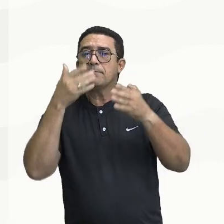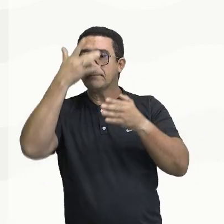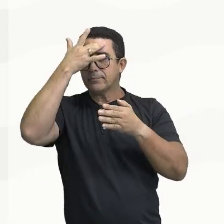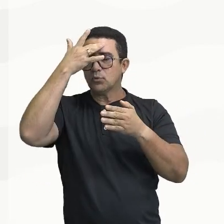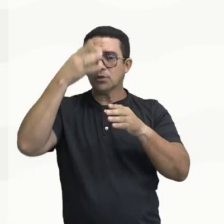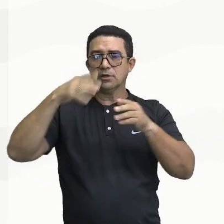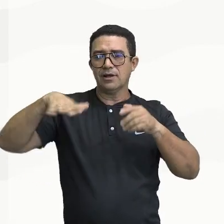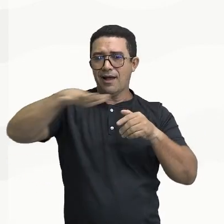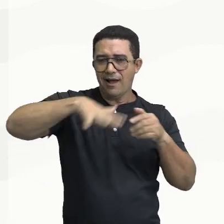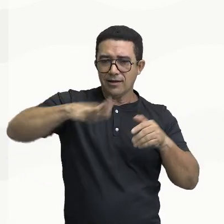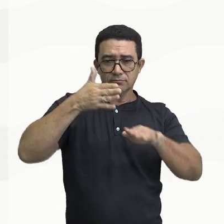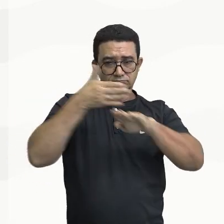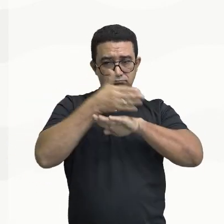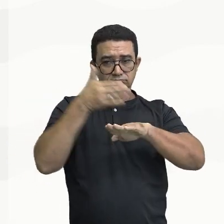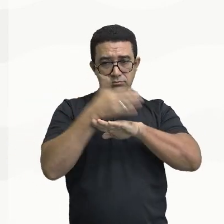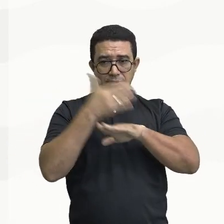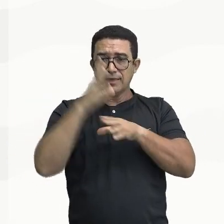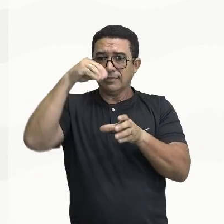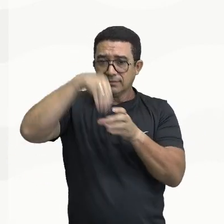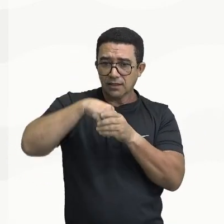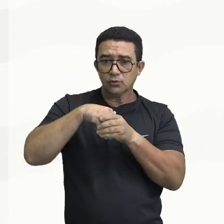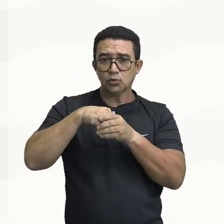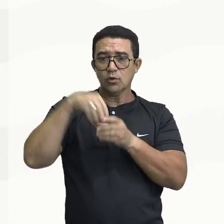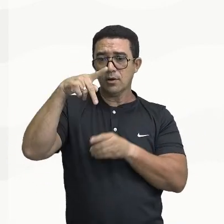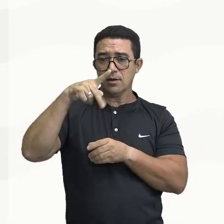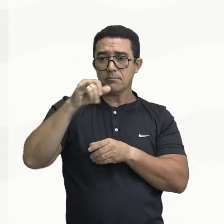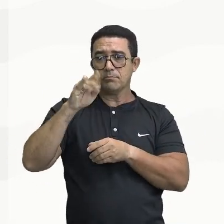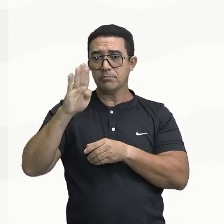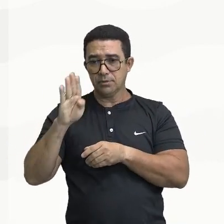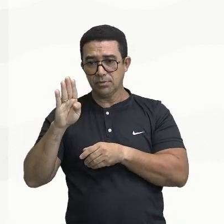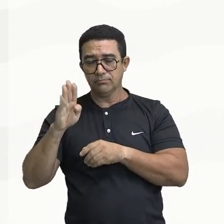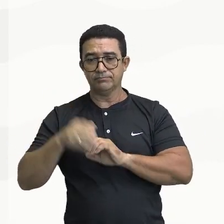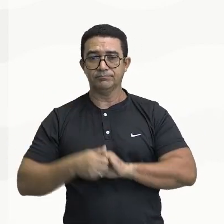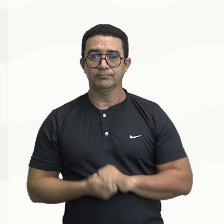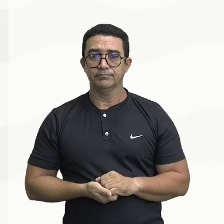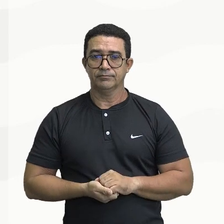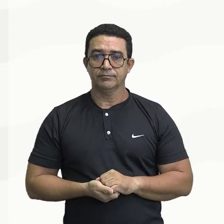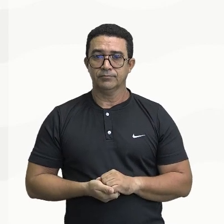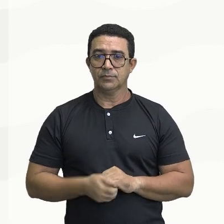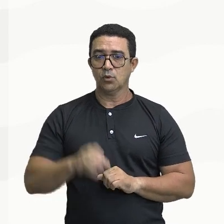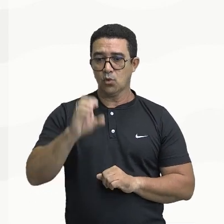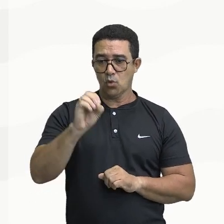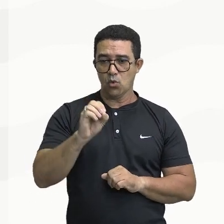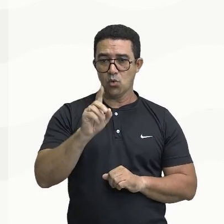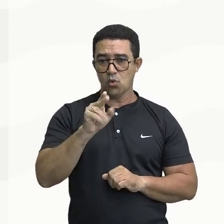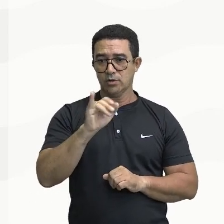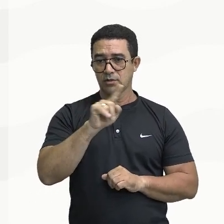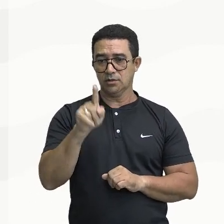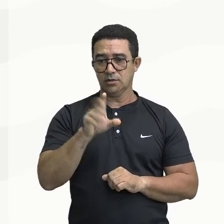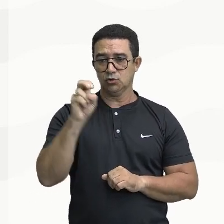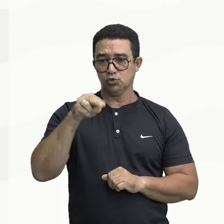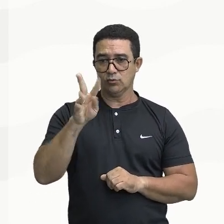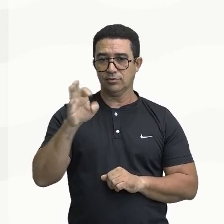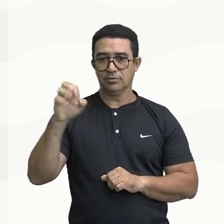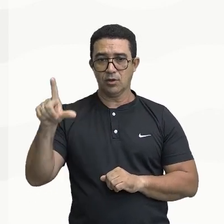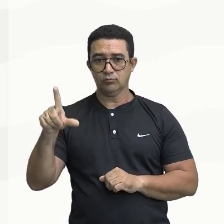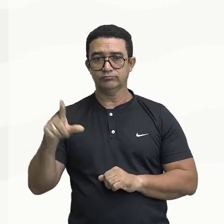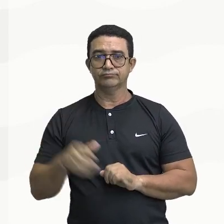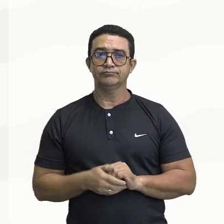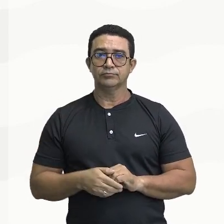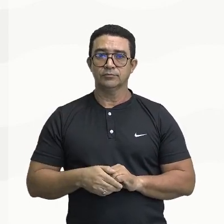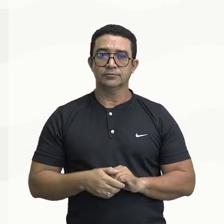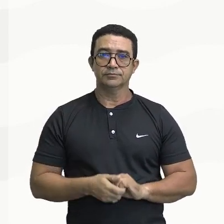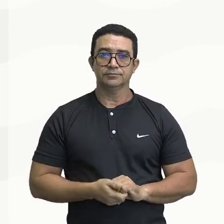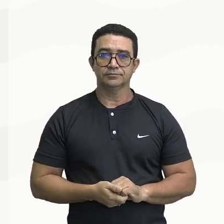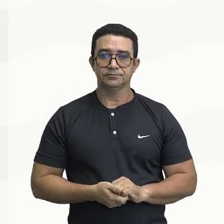PIB, tá? Do Brasil. Então, nós temos aí no eixo horizontal os anos de 1900 até